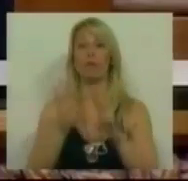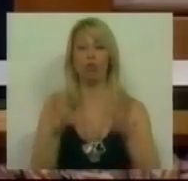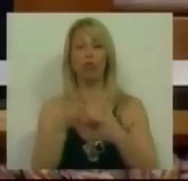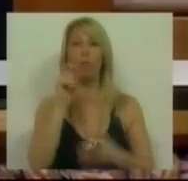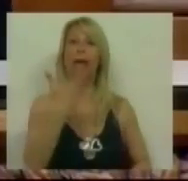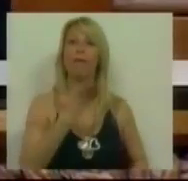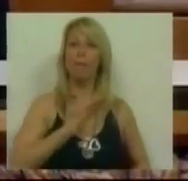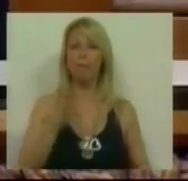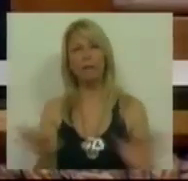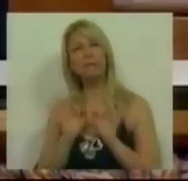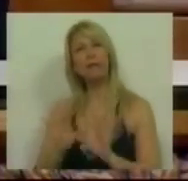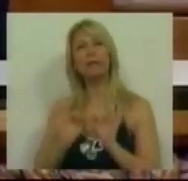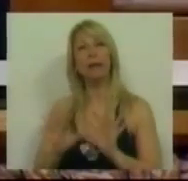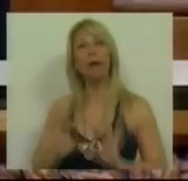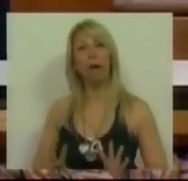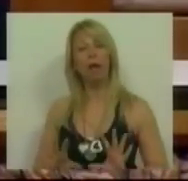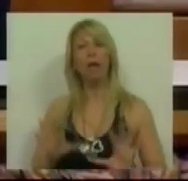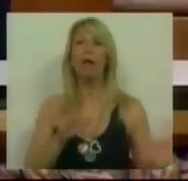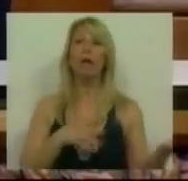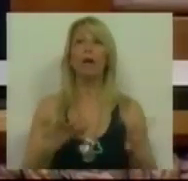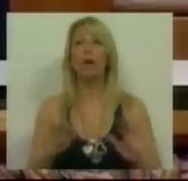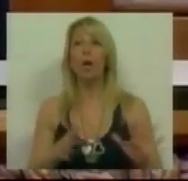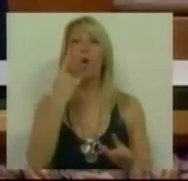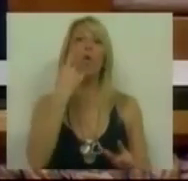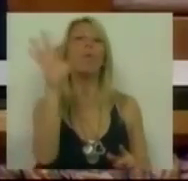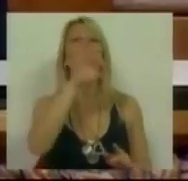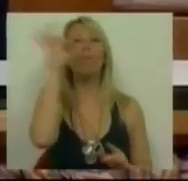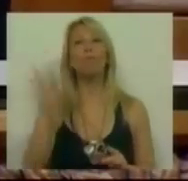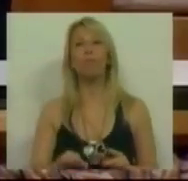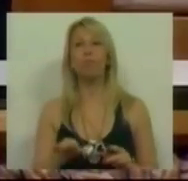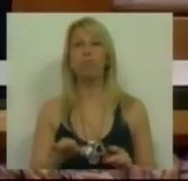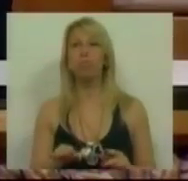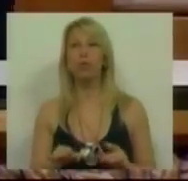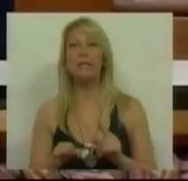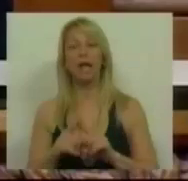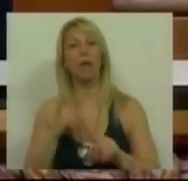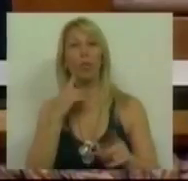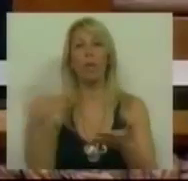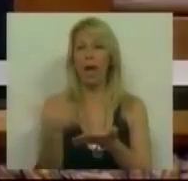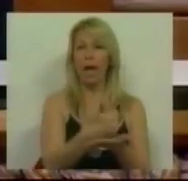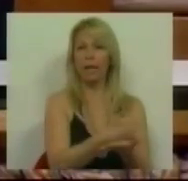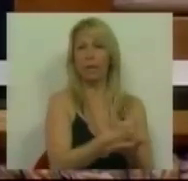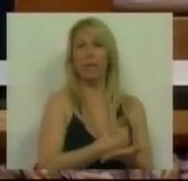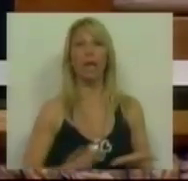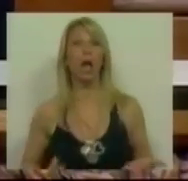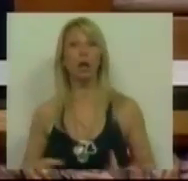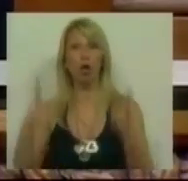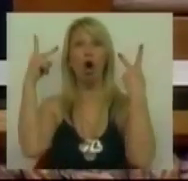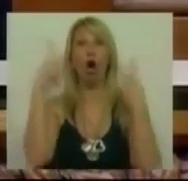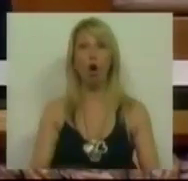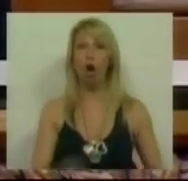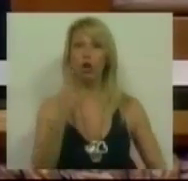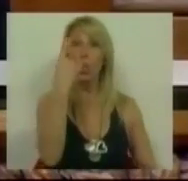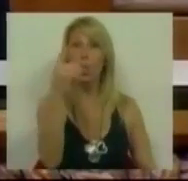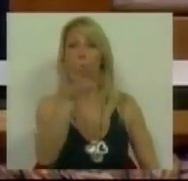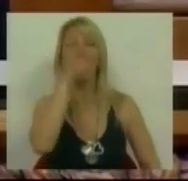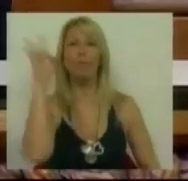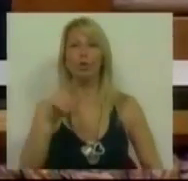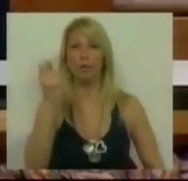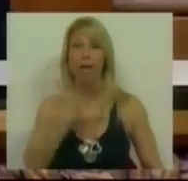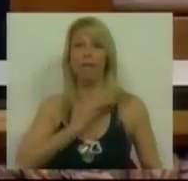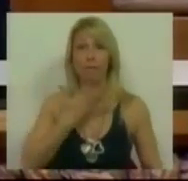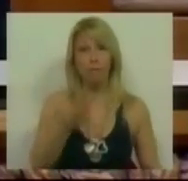EDP corresponde aproximadamente a 1% do EBITDA, ou seja, da rentabilidade. Corte de 1% para a